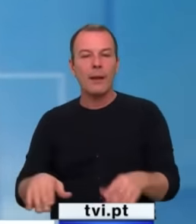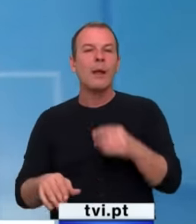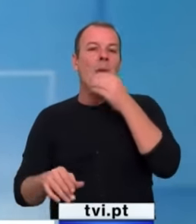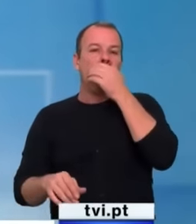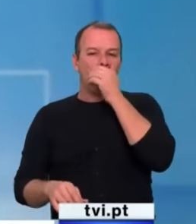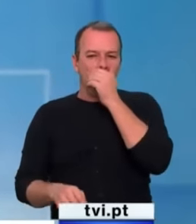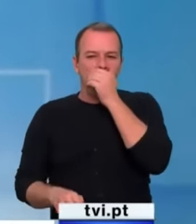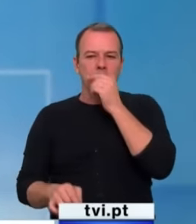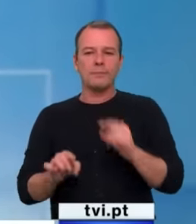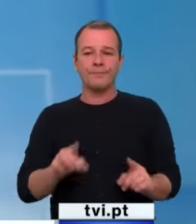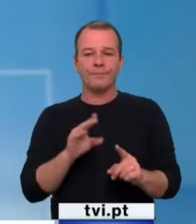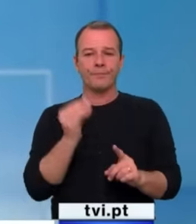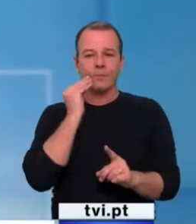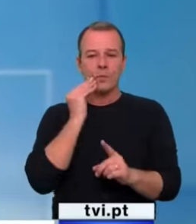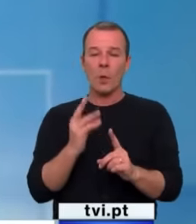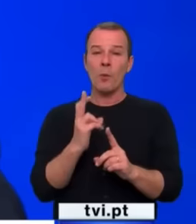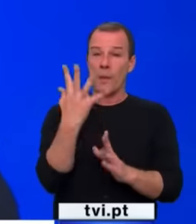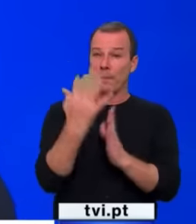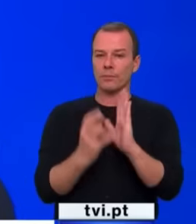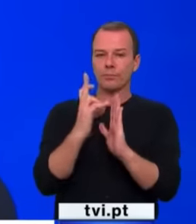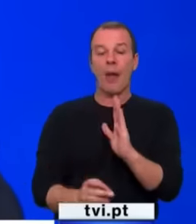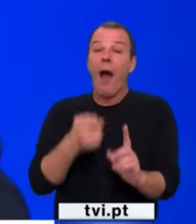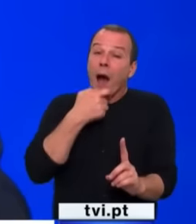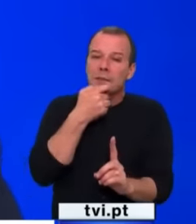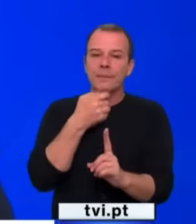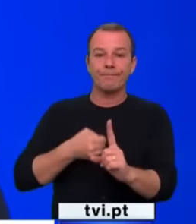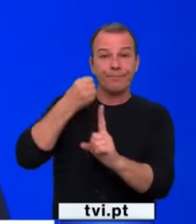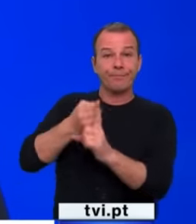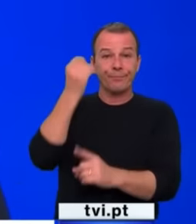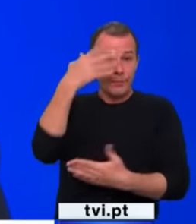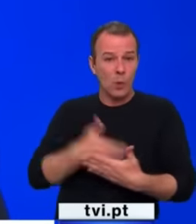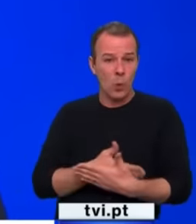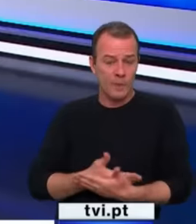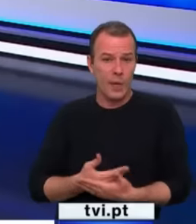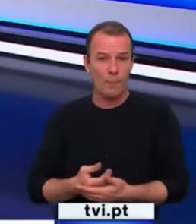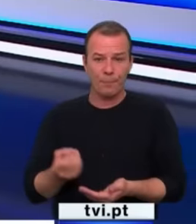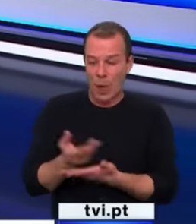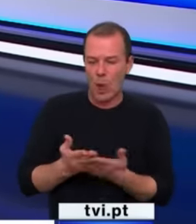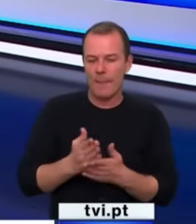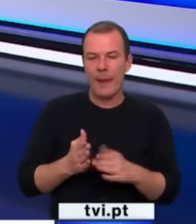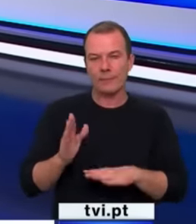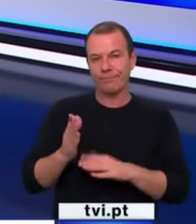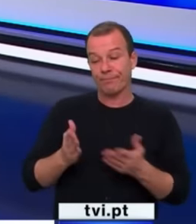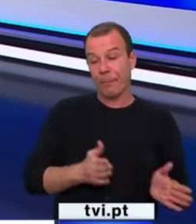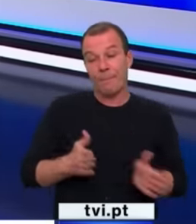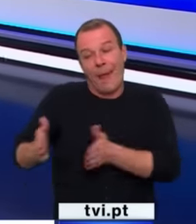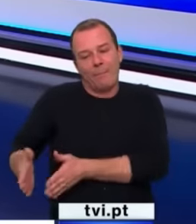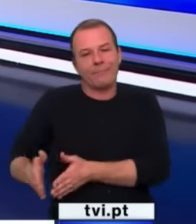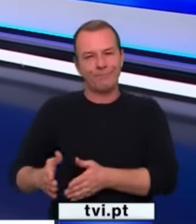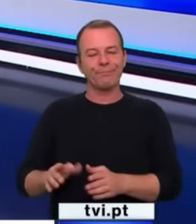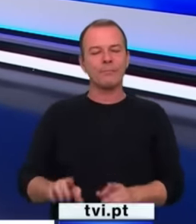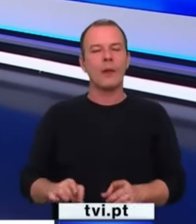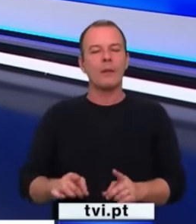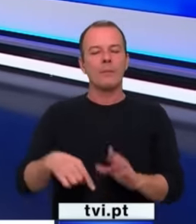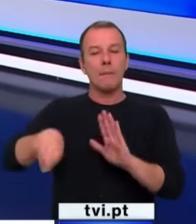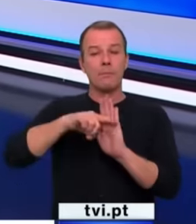esta baixa de impostos é atacar a corrupção, a economia paralela. São duas soluções. Estas medidas vão